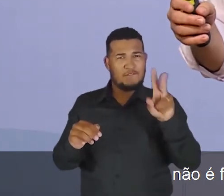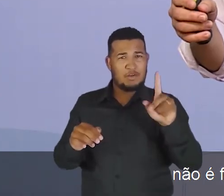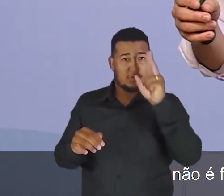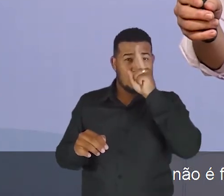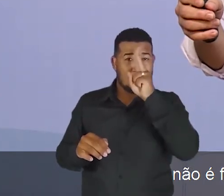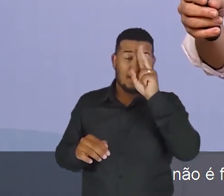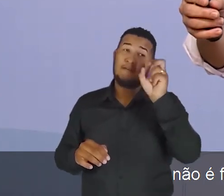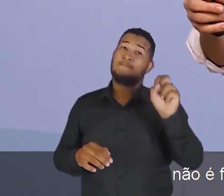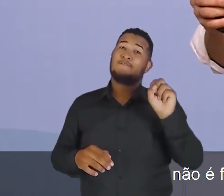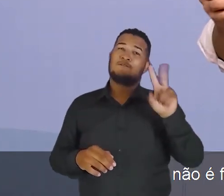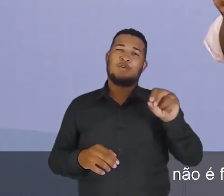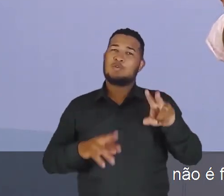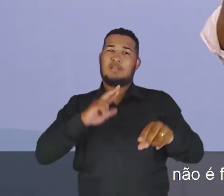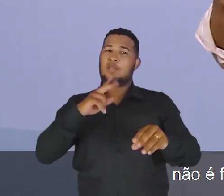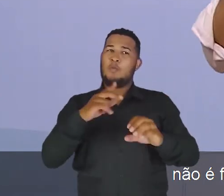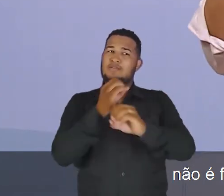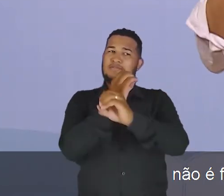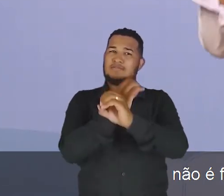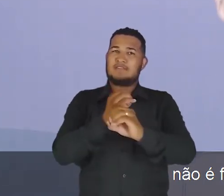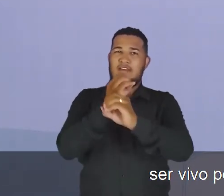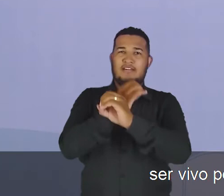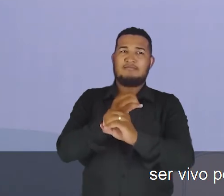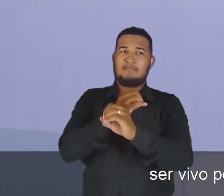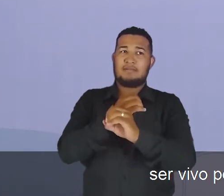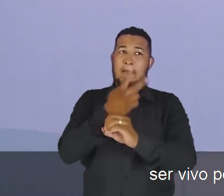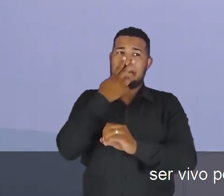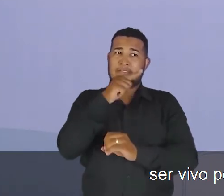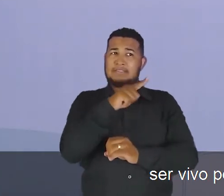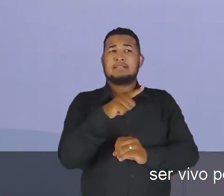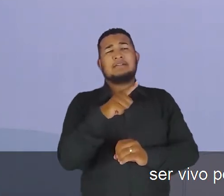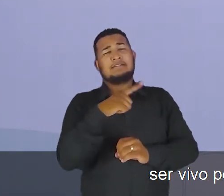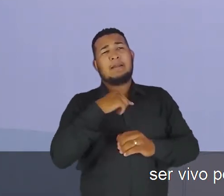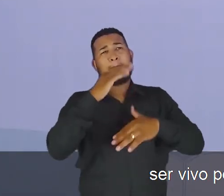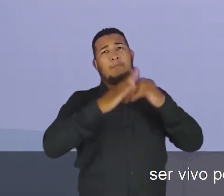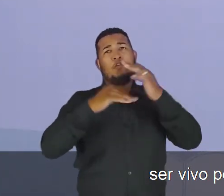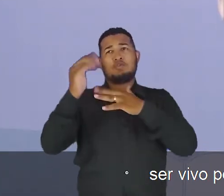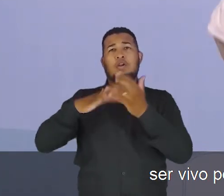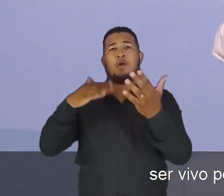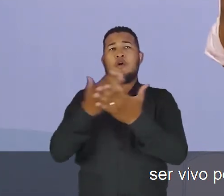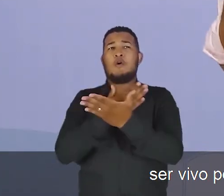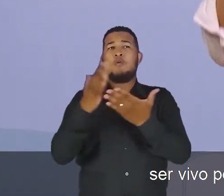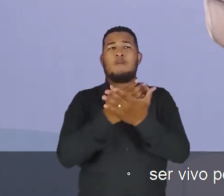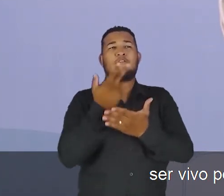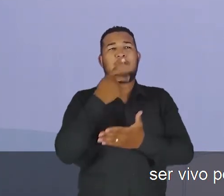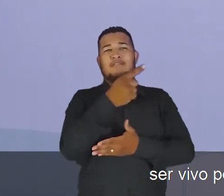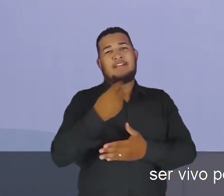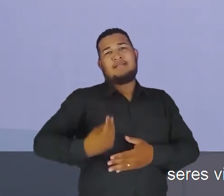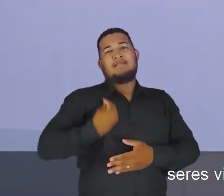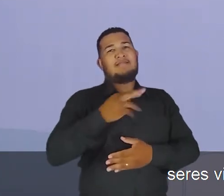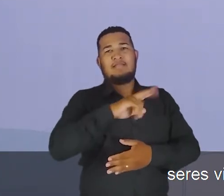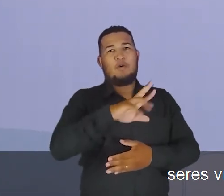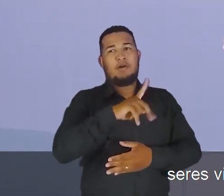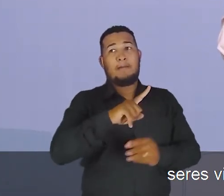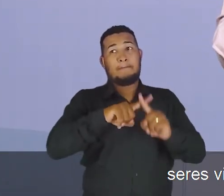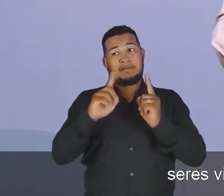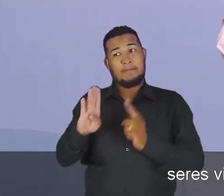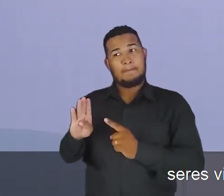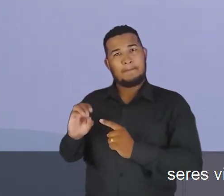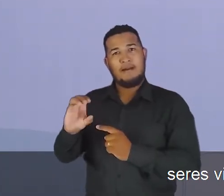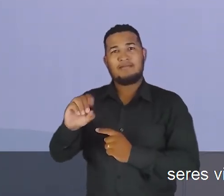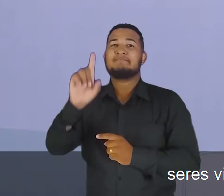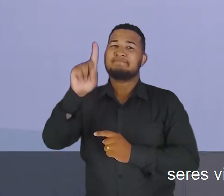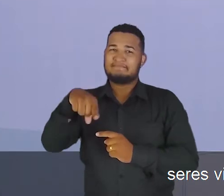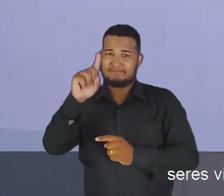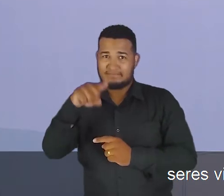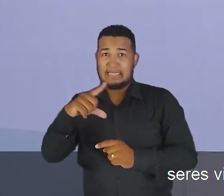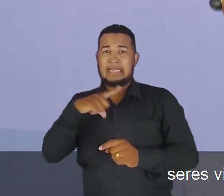formado por célula, certo? Ele não é considerado nenhum ser vivo por muitos cientistas. Agora, as bactérias já são consideradas seres vivos, possuem